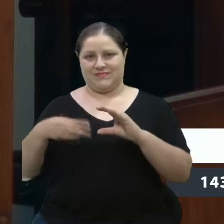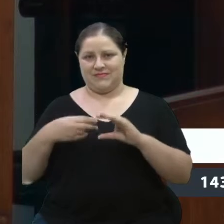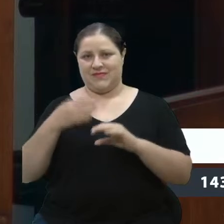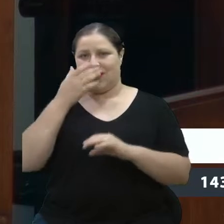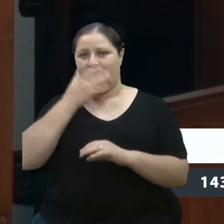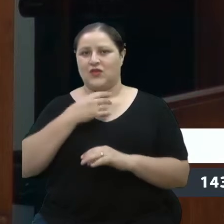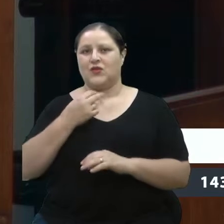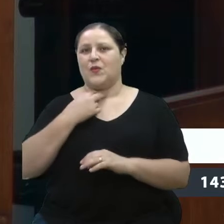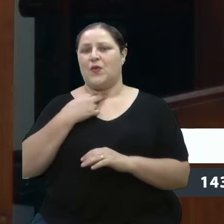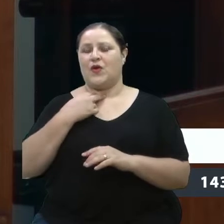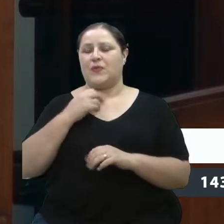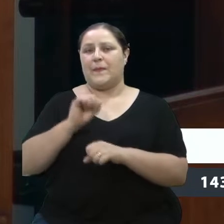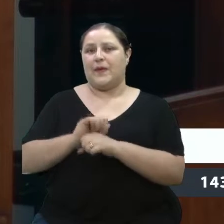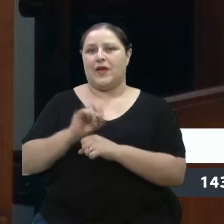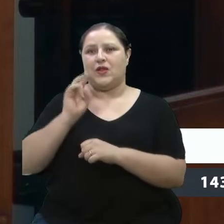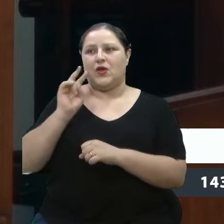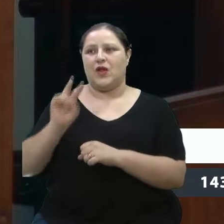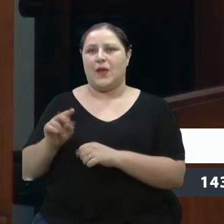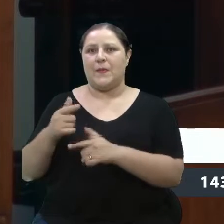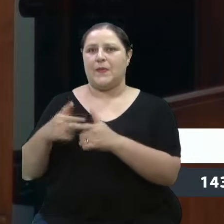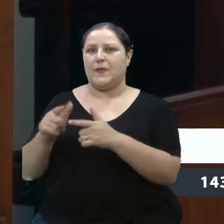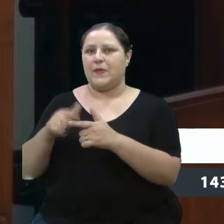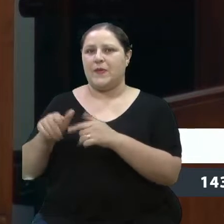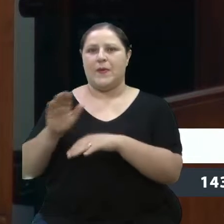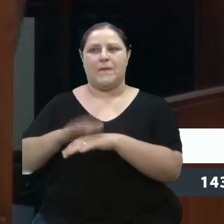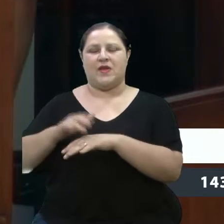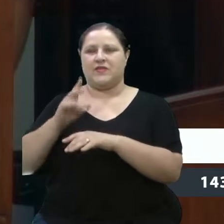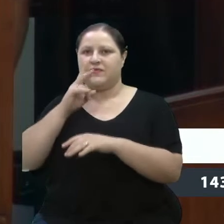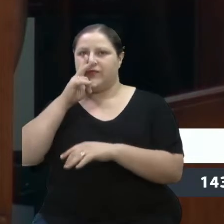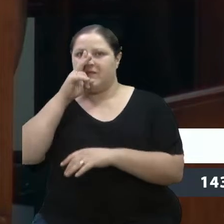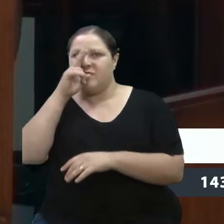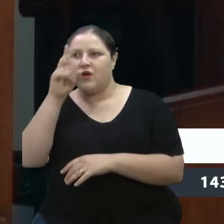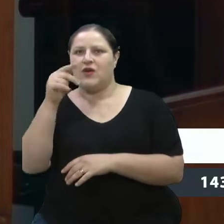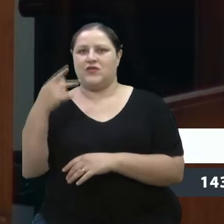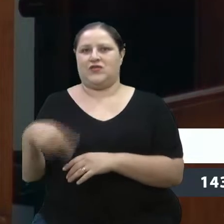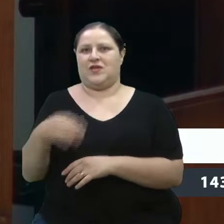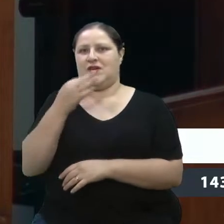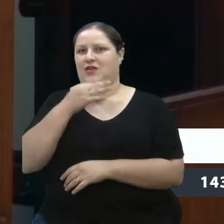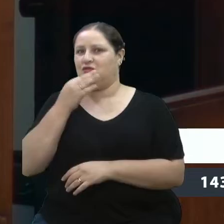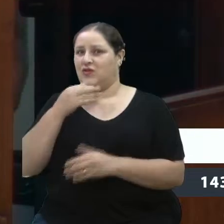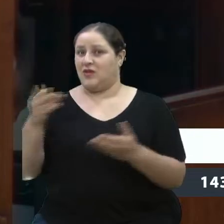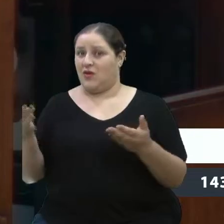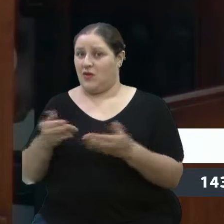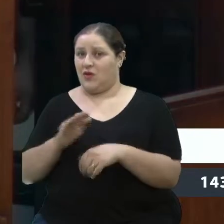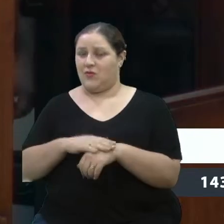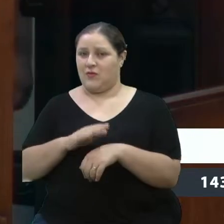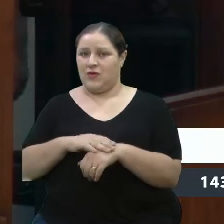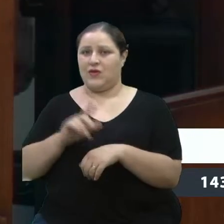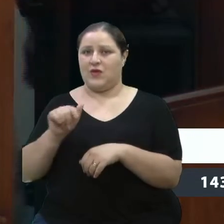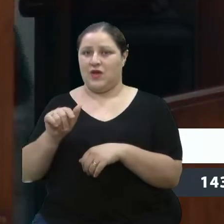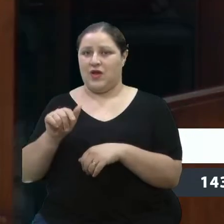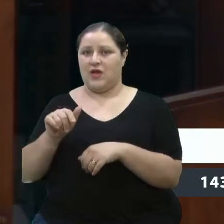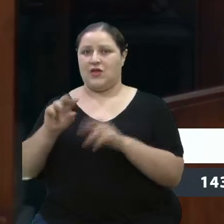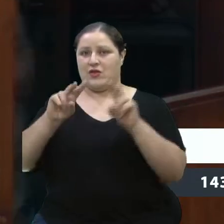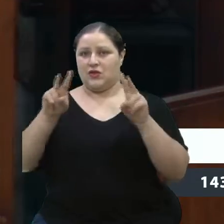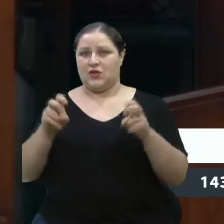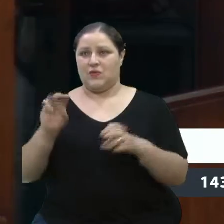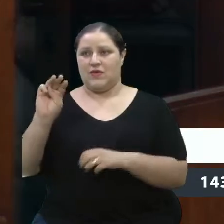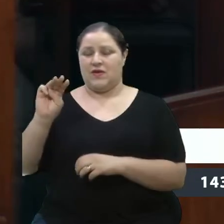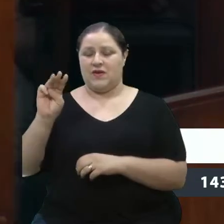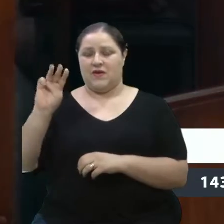não pode deixar de olhar para um dos problemas mais latentes da nossa cidade nesse momento, que é o monopólio do transporte público pela